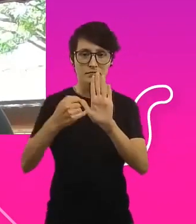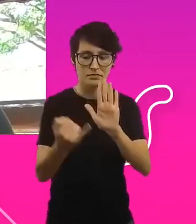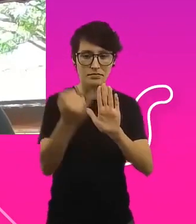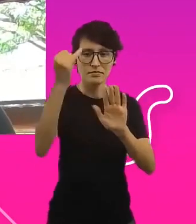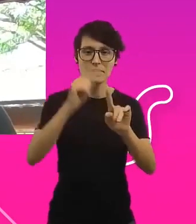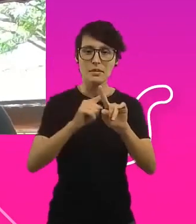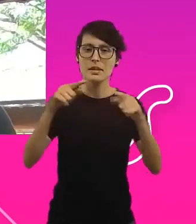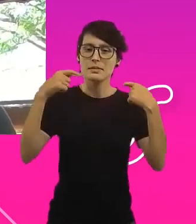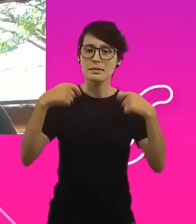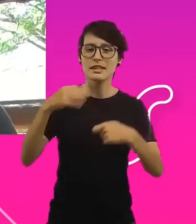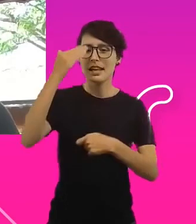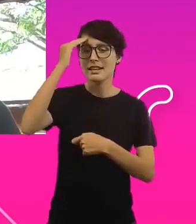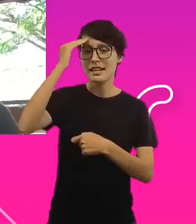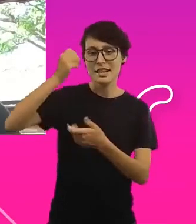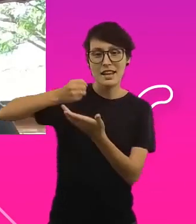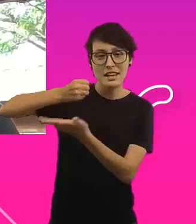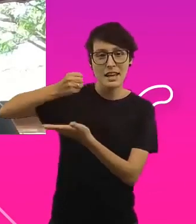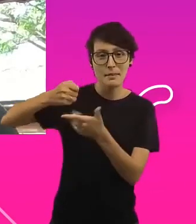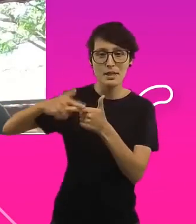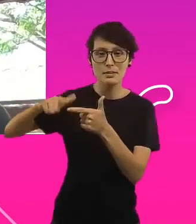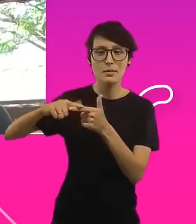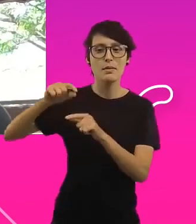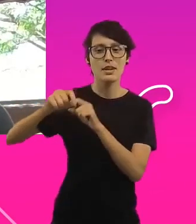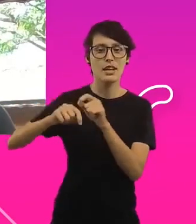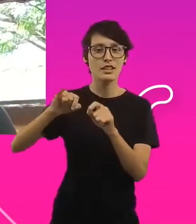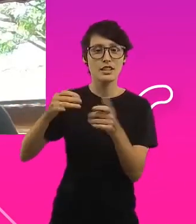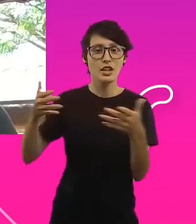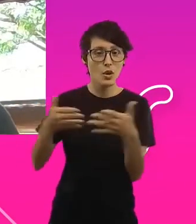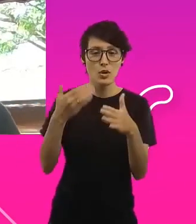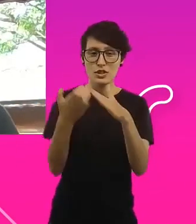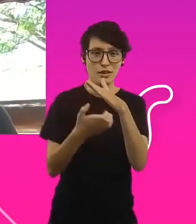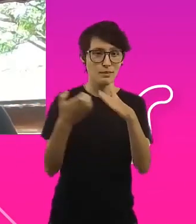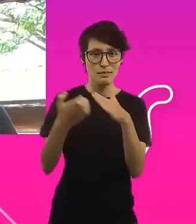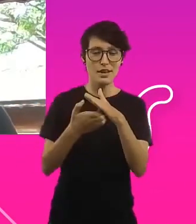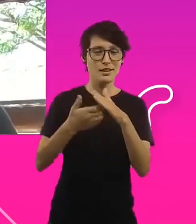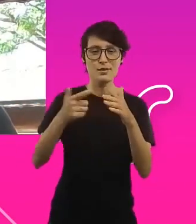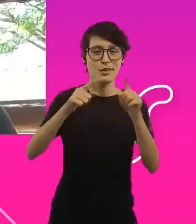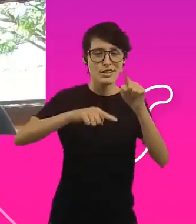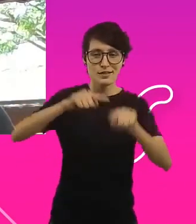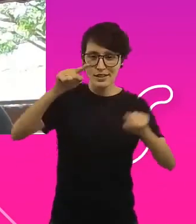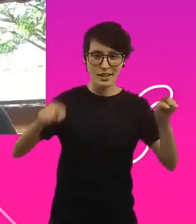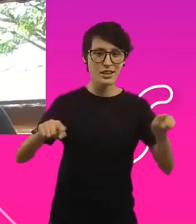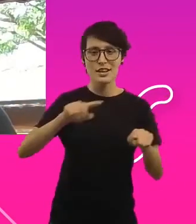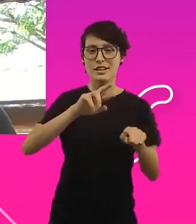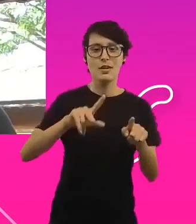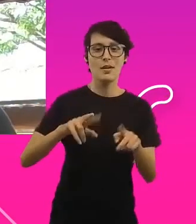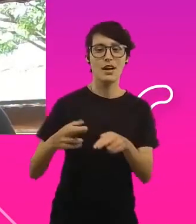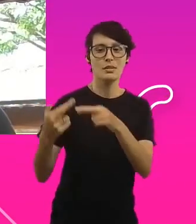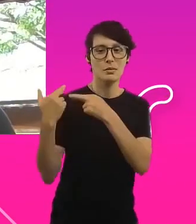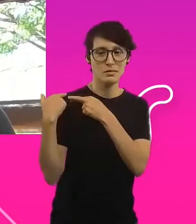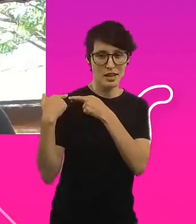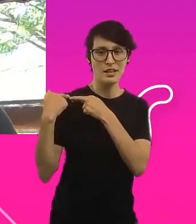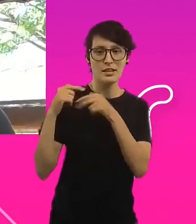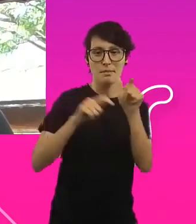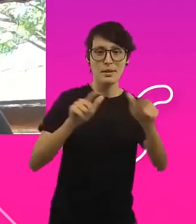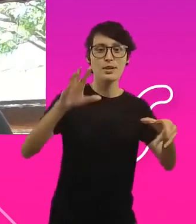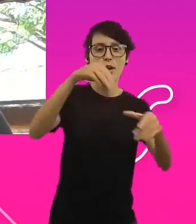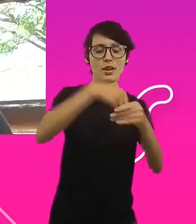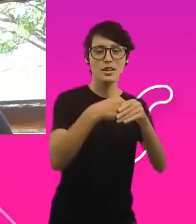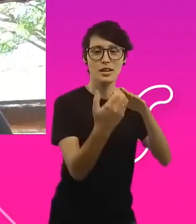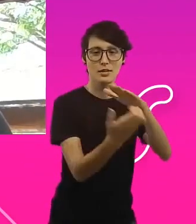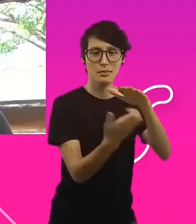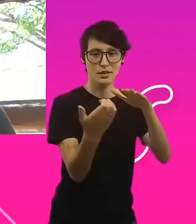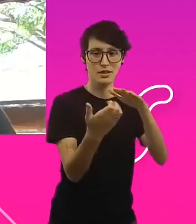entender que a base do problema está. Se hoje as empresas não são diversas, não é responsabilidade das pessoas que estão dentro, que estão fora